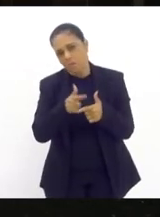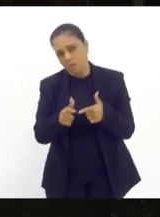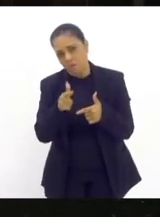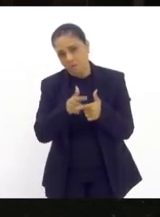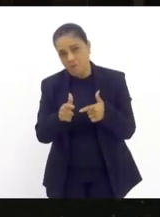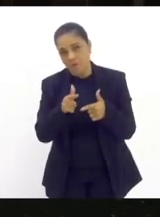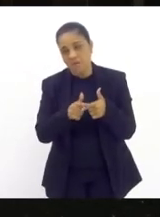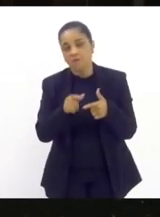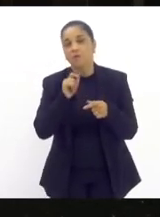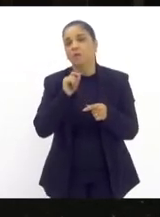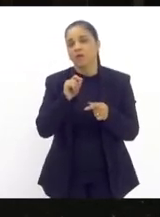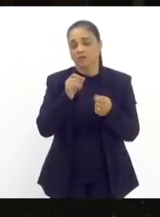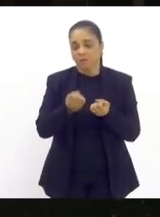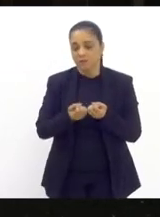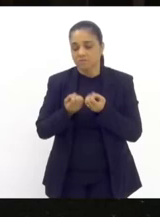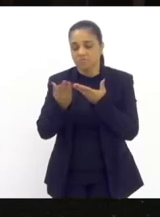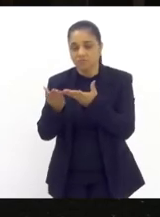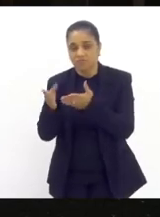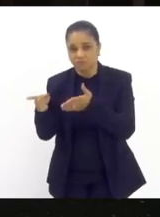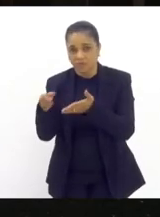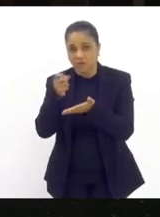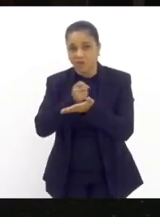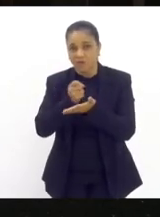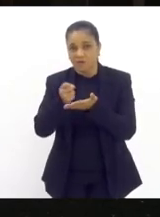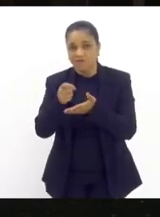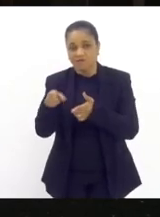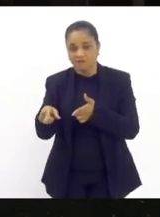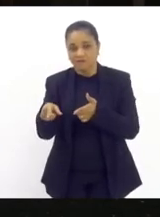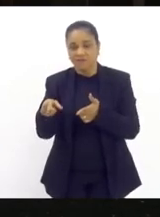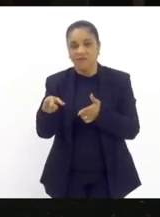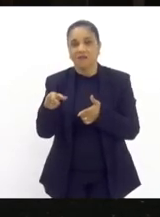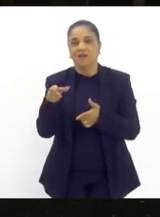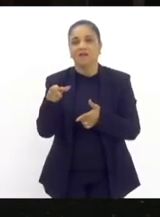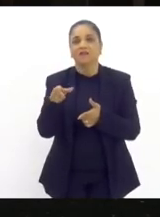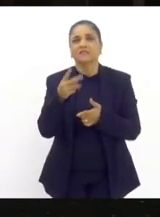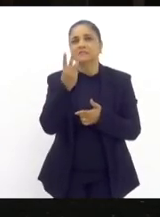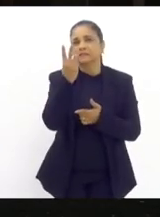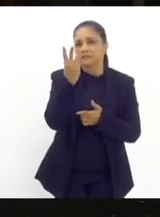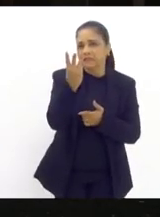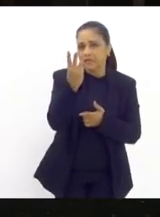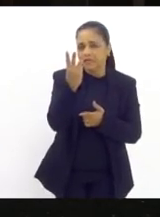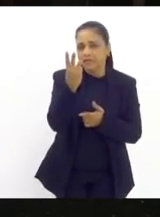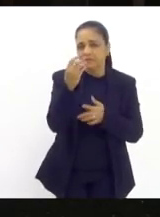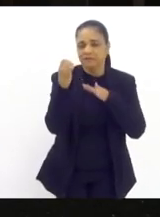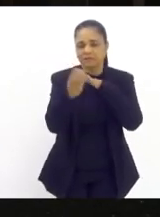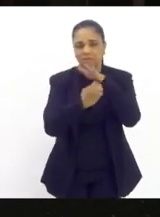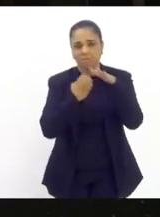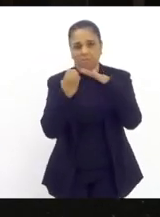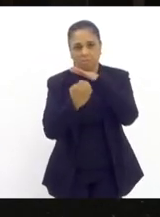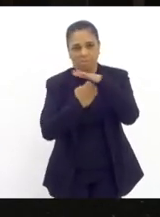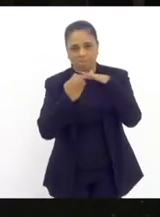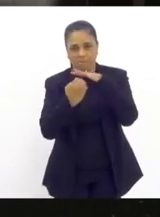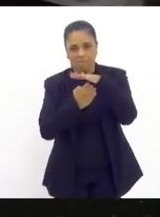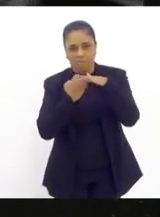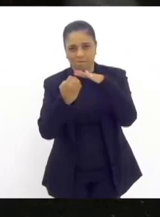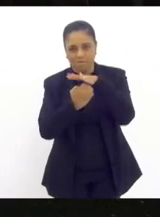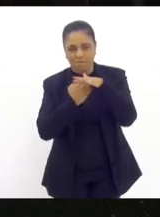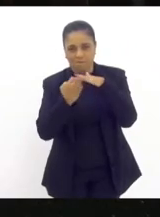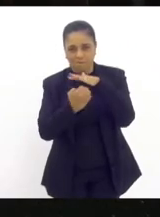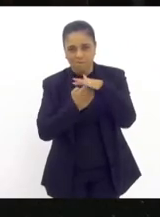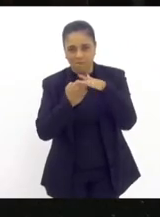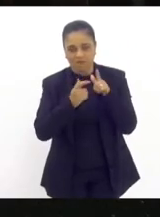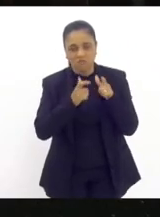a delegação de sua prestação há três concessionárias em diversas